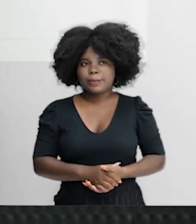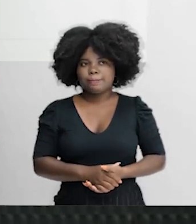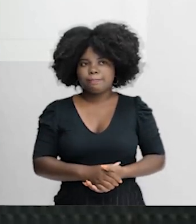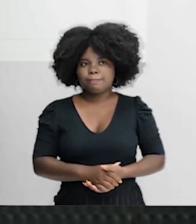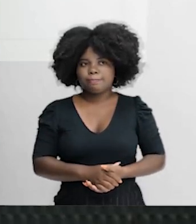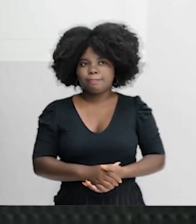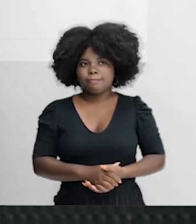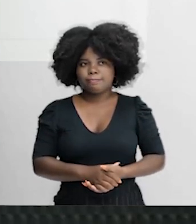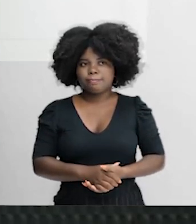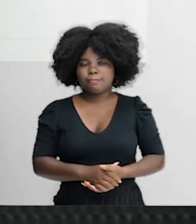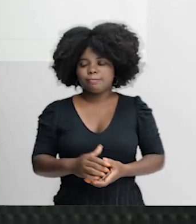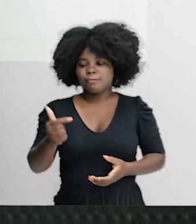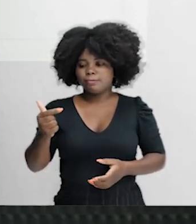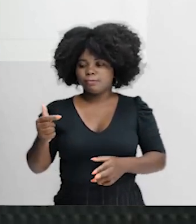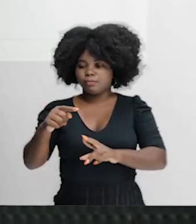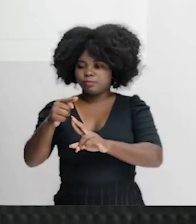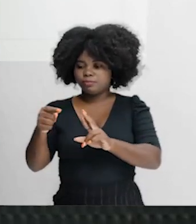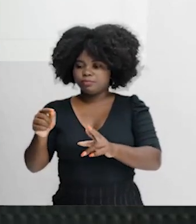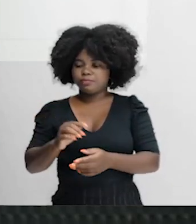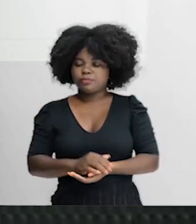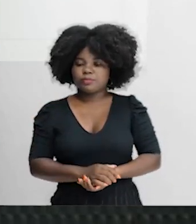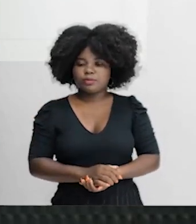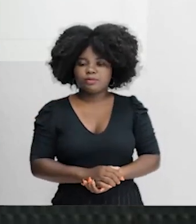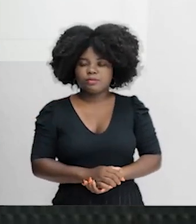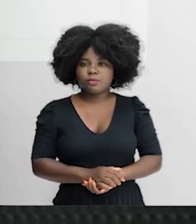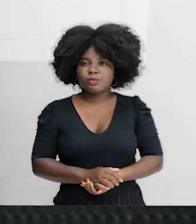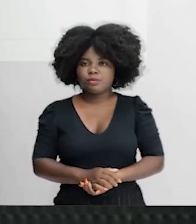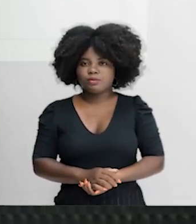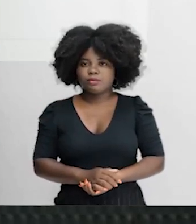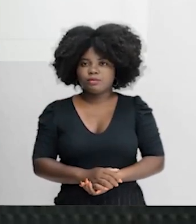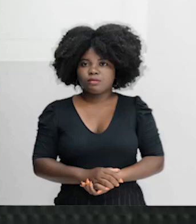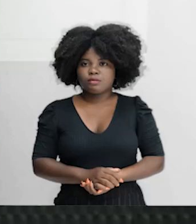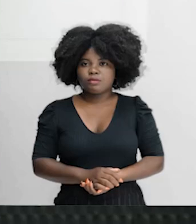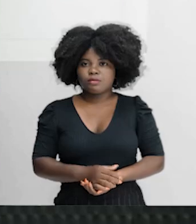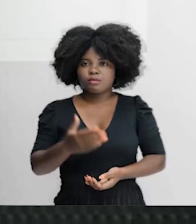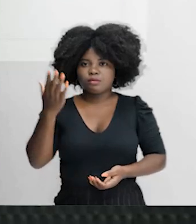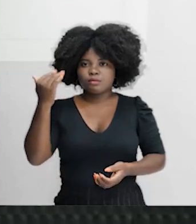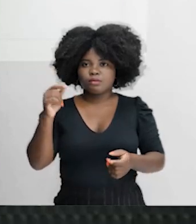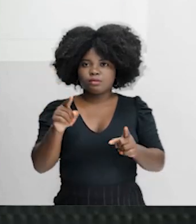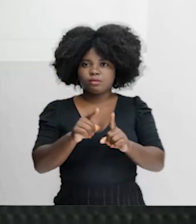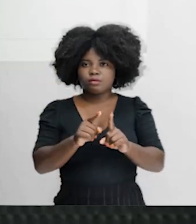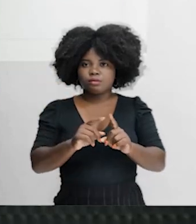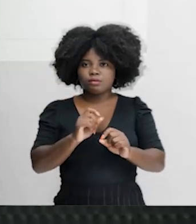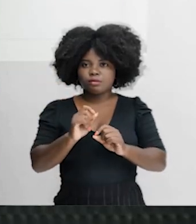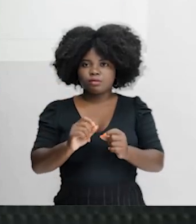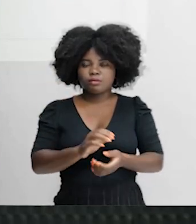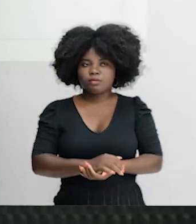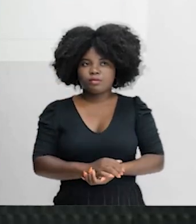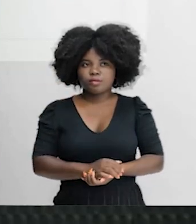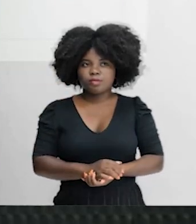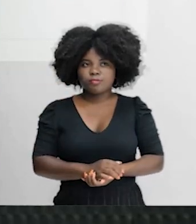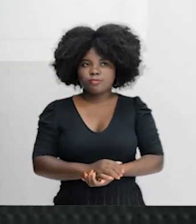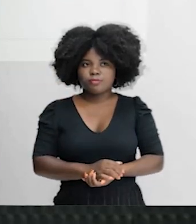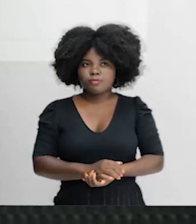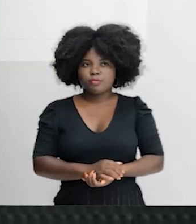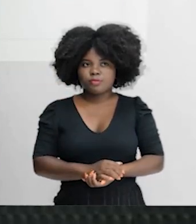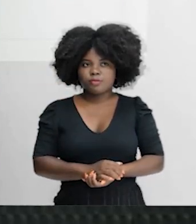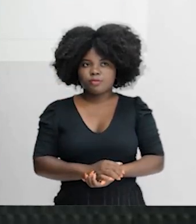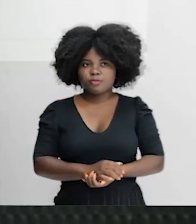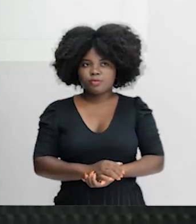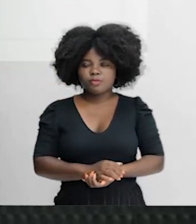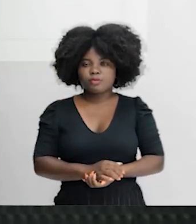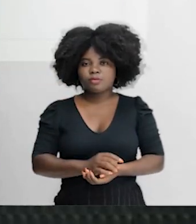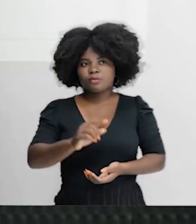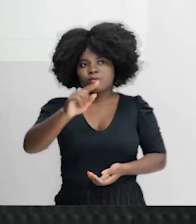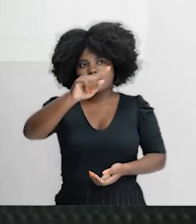nós temos o 2π, né? Tá? E você sabe também que esse ponto aqui, como esse